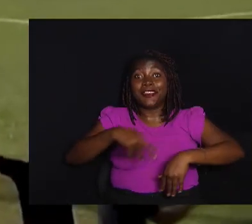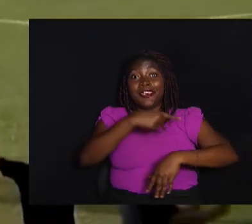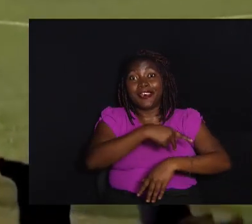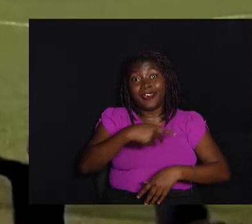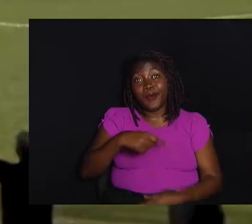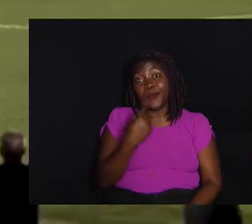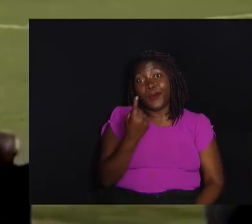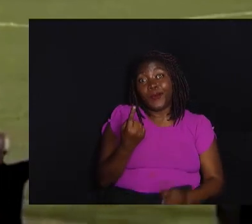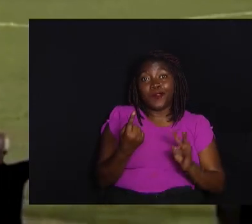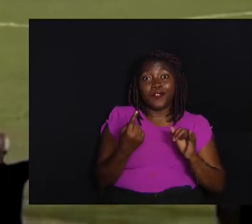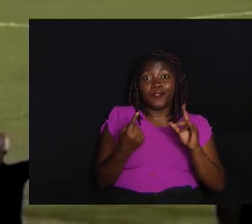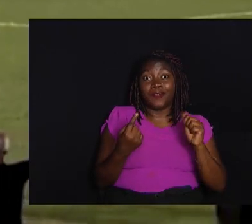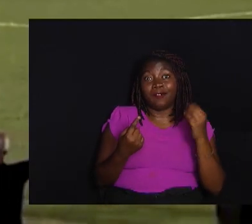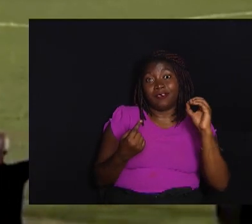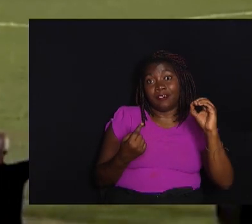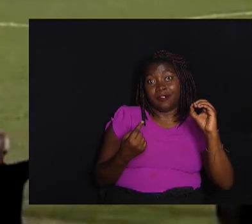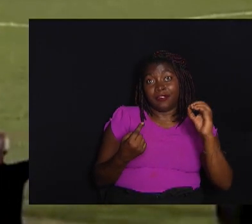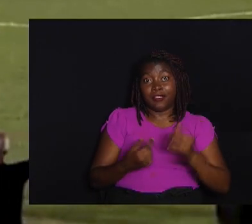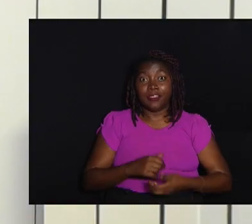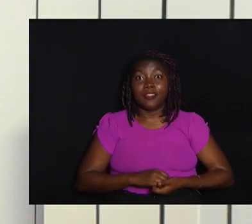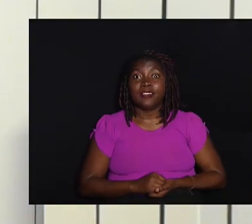Nova 0.